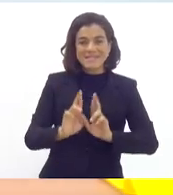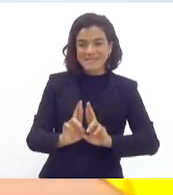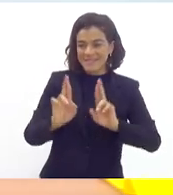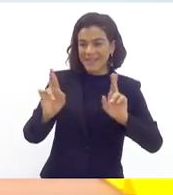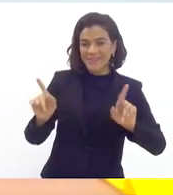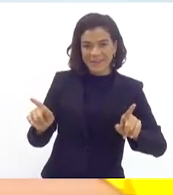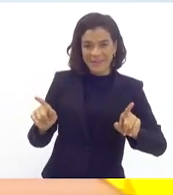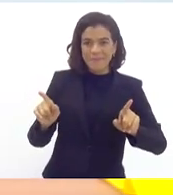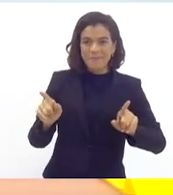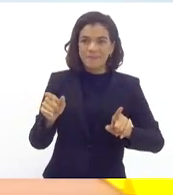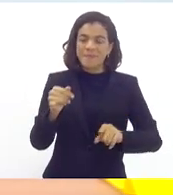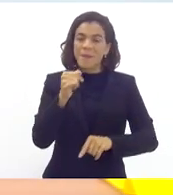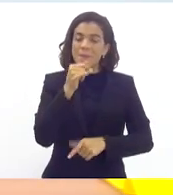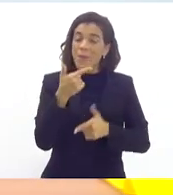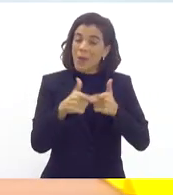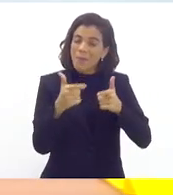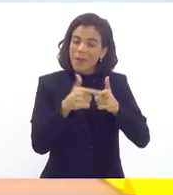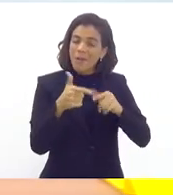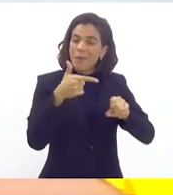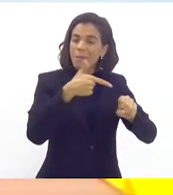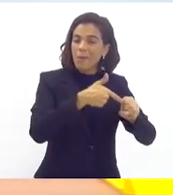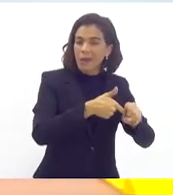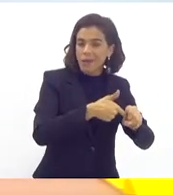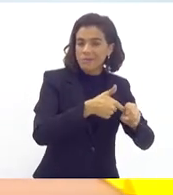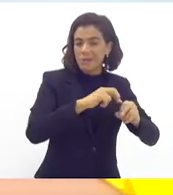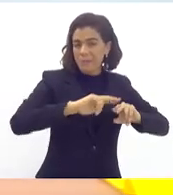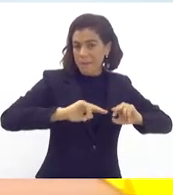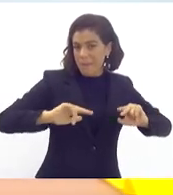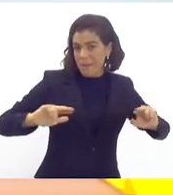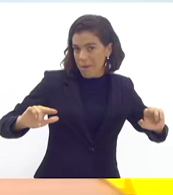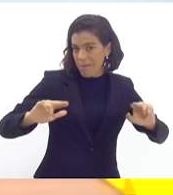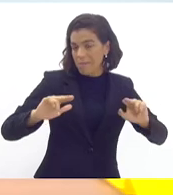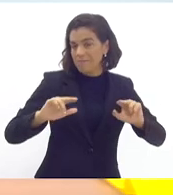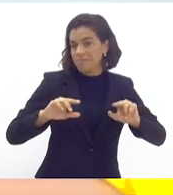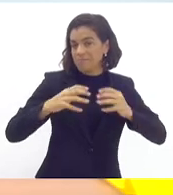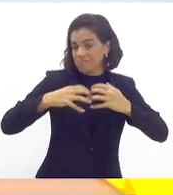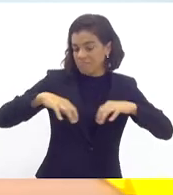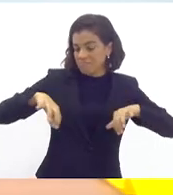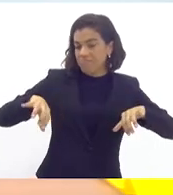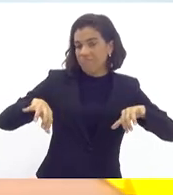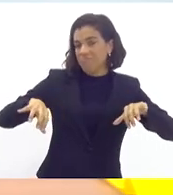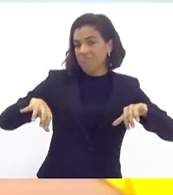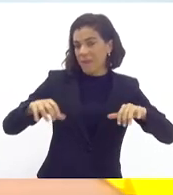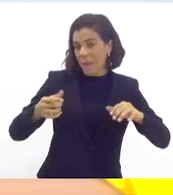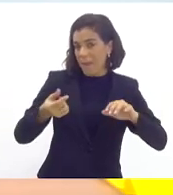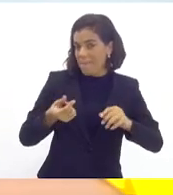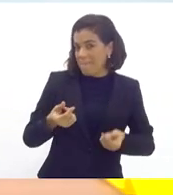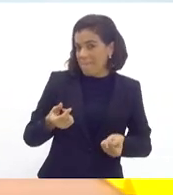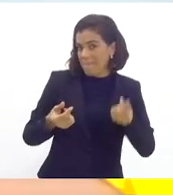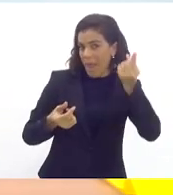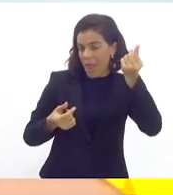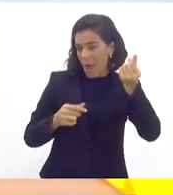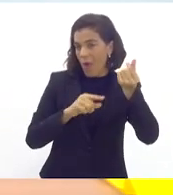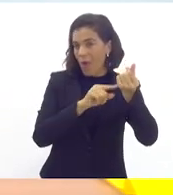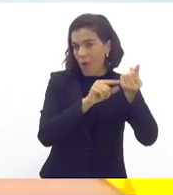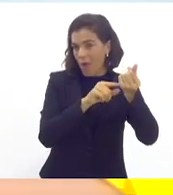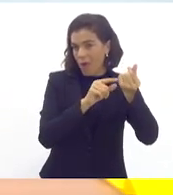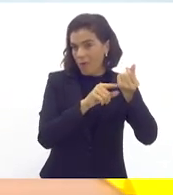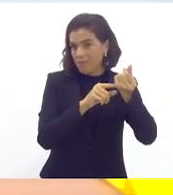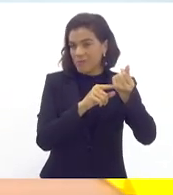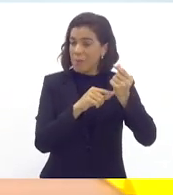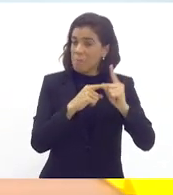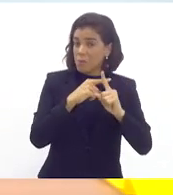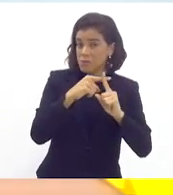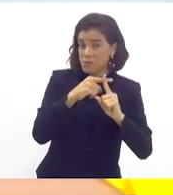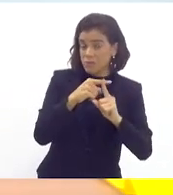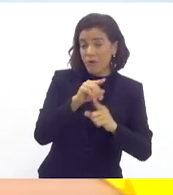combustíveis fósseis, pelo menos de gasolina, para poder fazer essa diferenciação com o etanol. Então, tem que ser uma alíquota maior. Então, ali, provavelmente, tem um efeito positivo